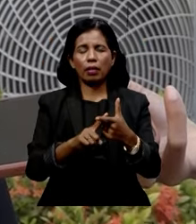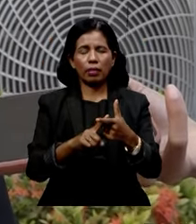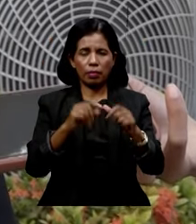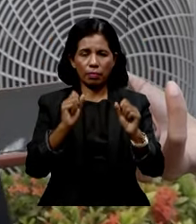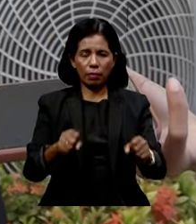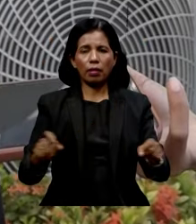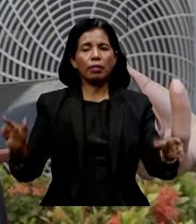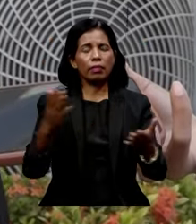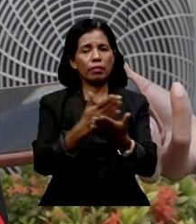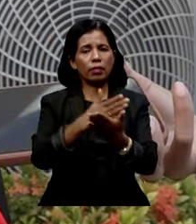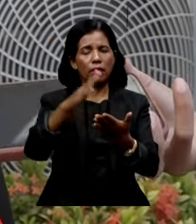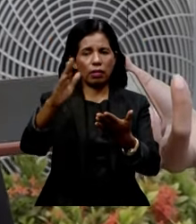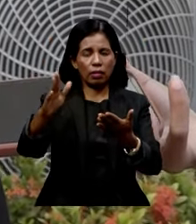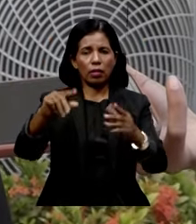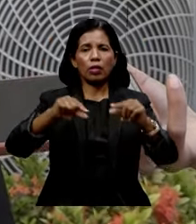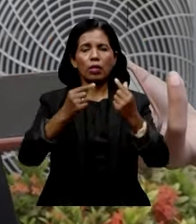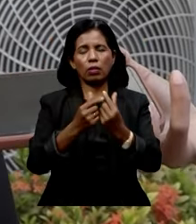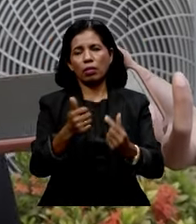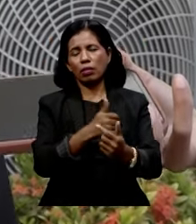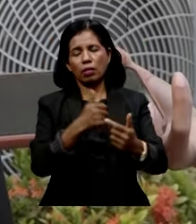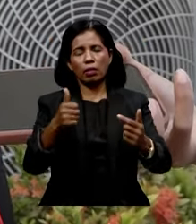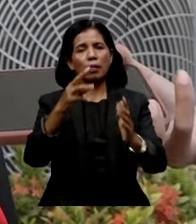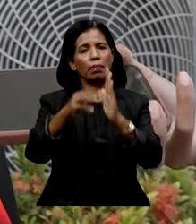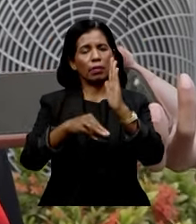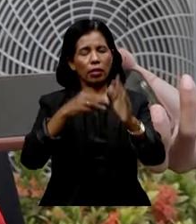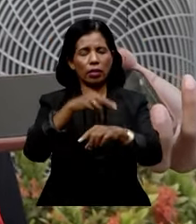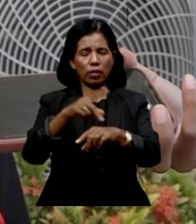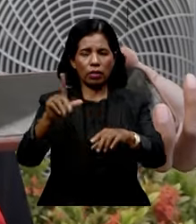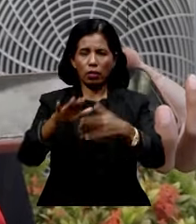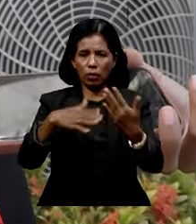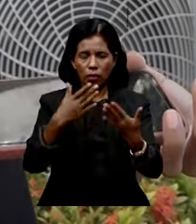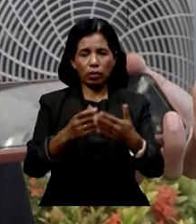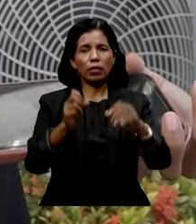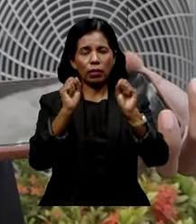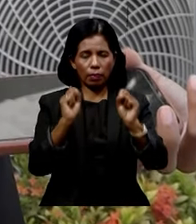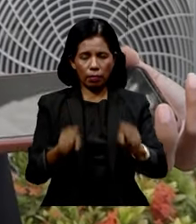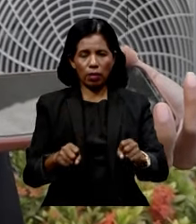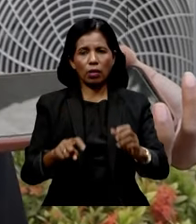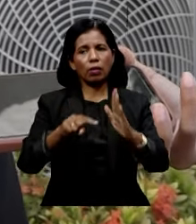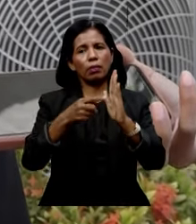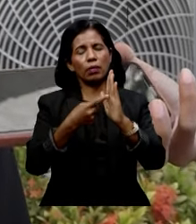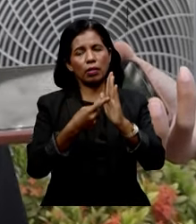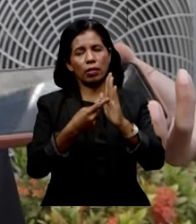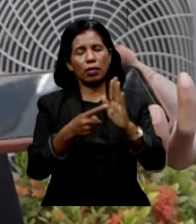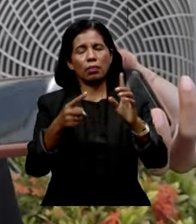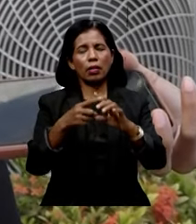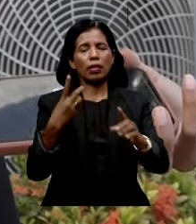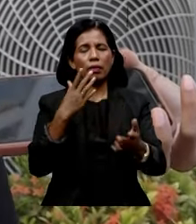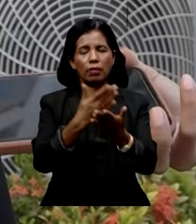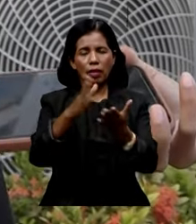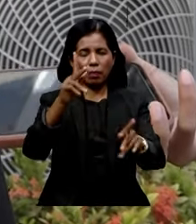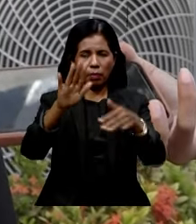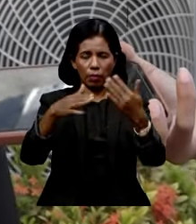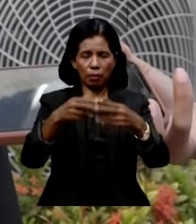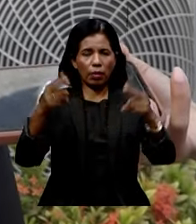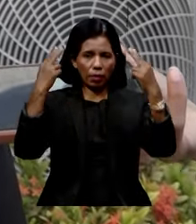ou na partilha ba um grupo seret ba mídia nacional será mídia local será tu bele começou a introduzir ba itene sarane será para bele